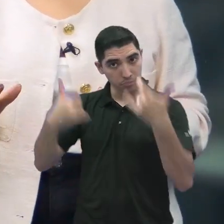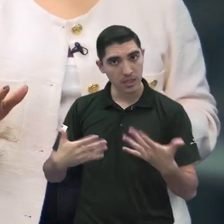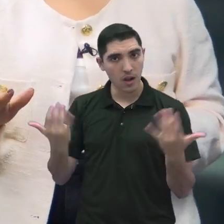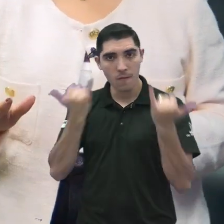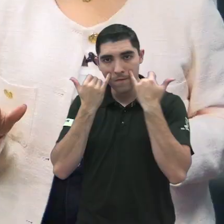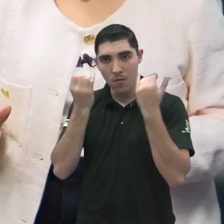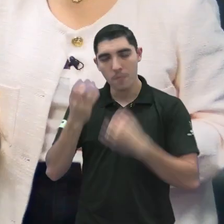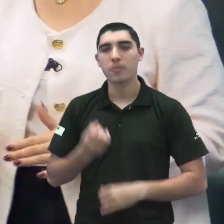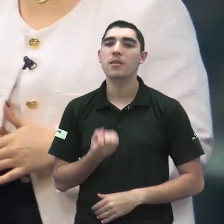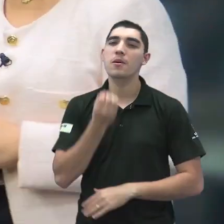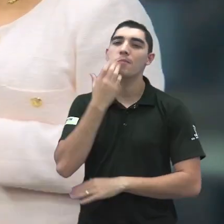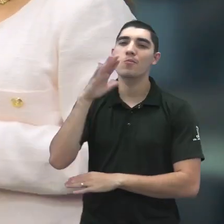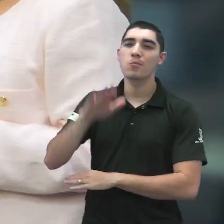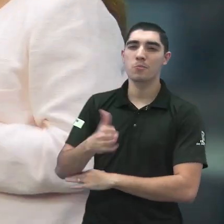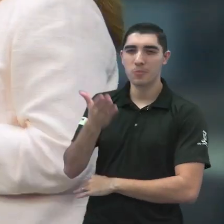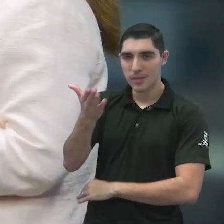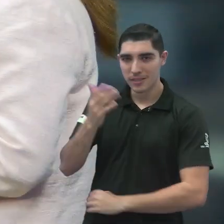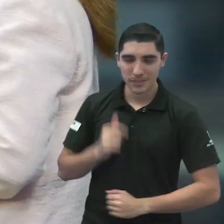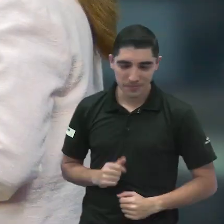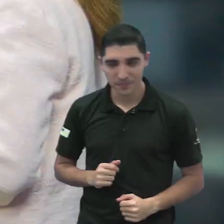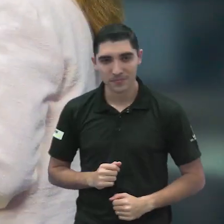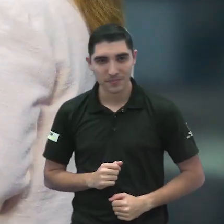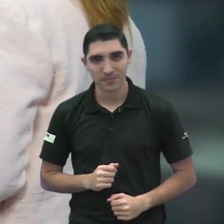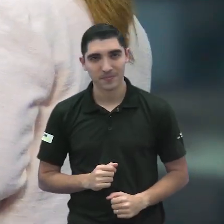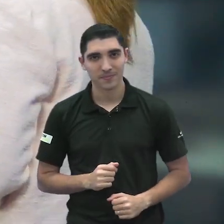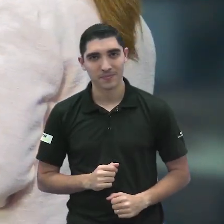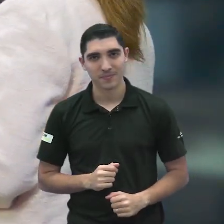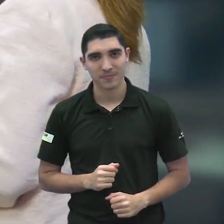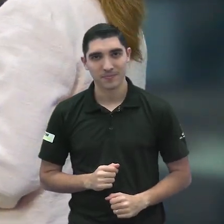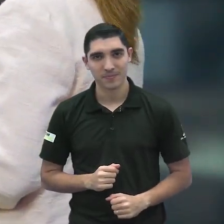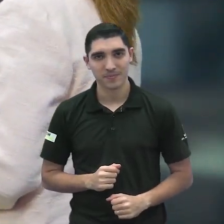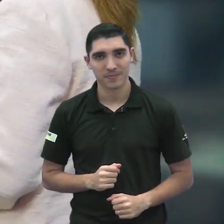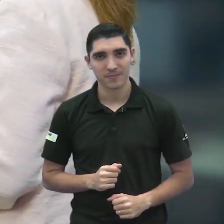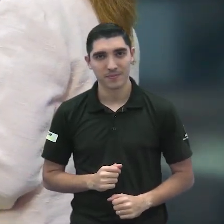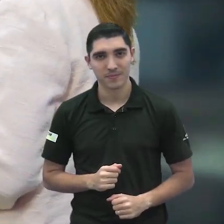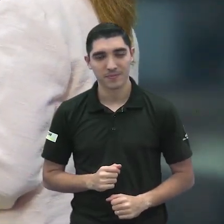os detalhes. Boa tarde, Érica!